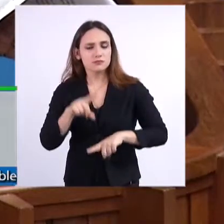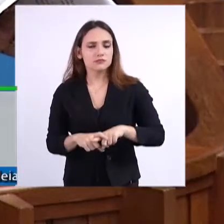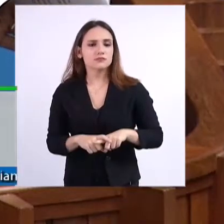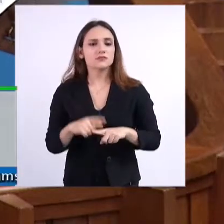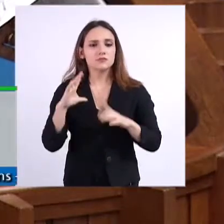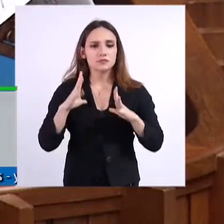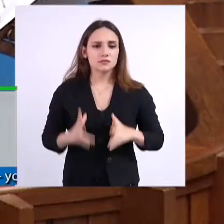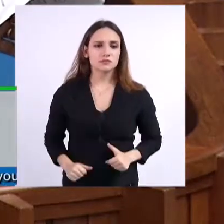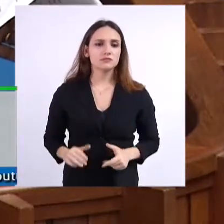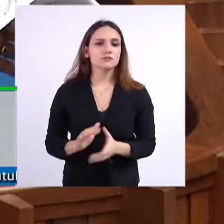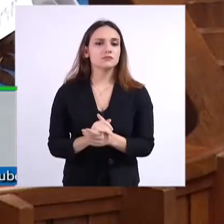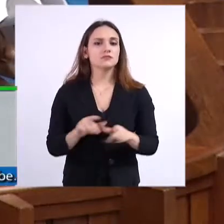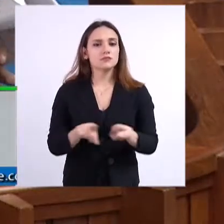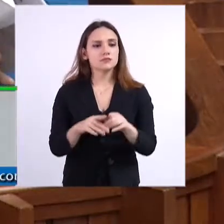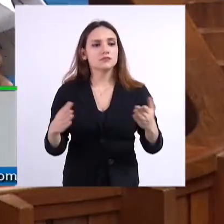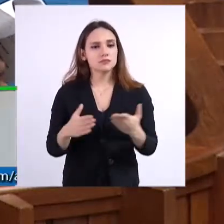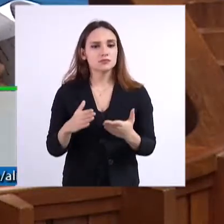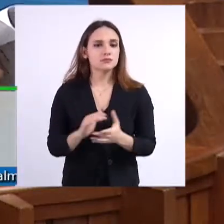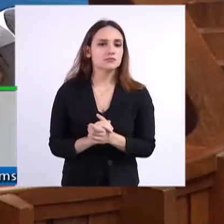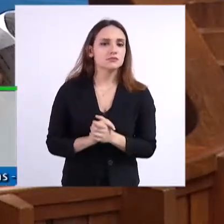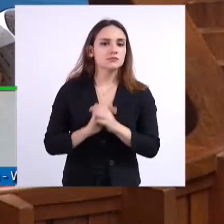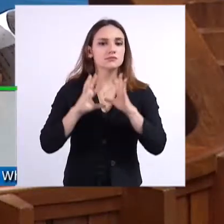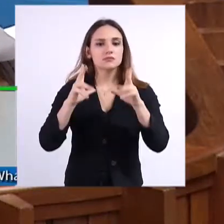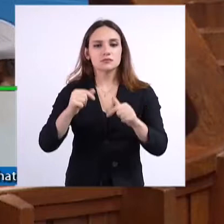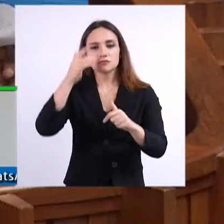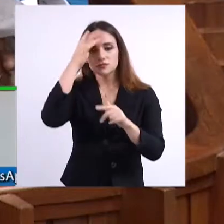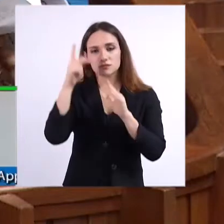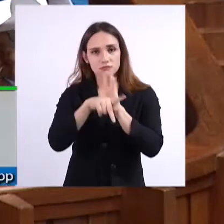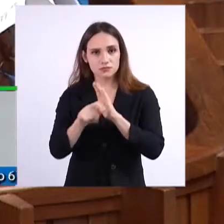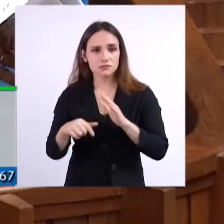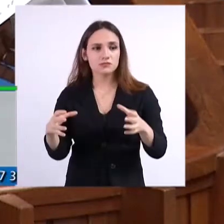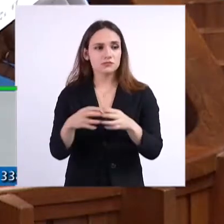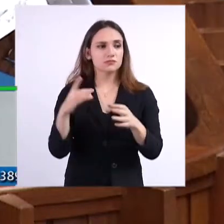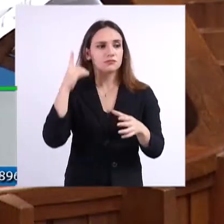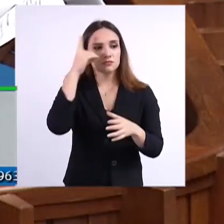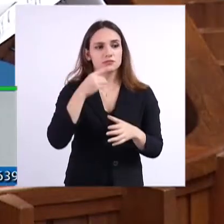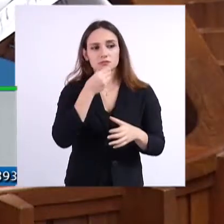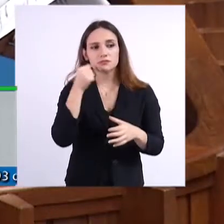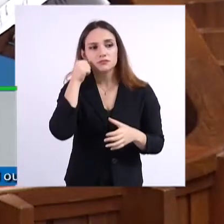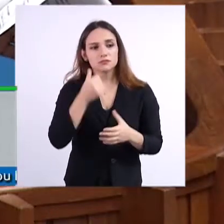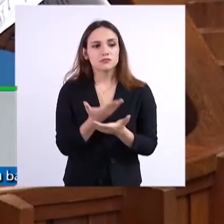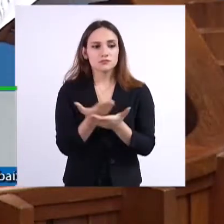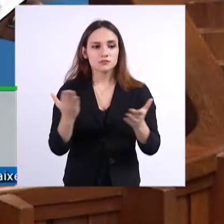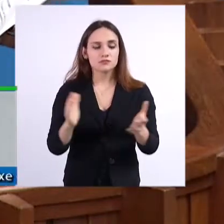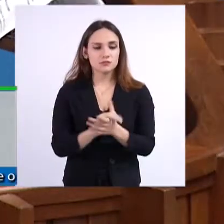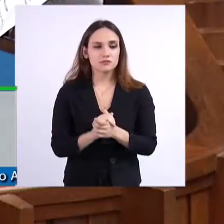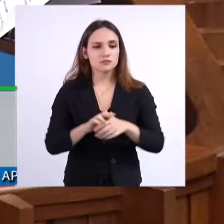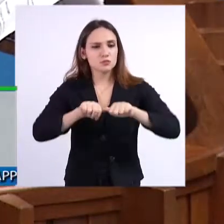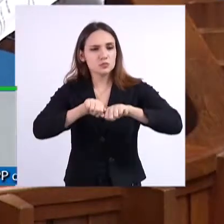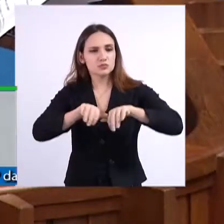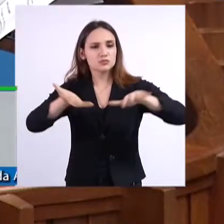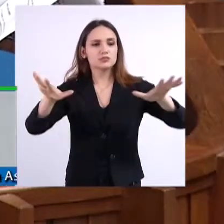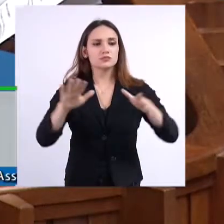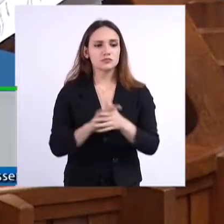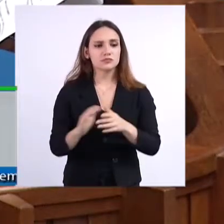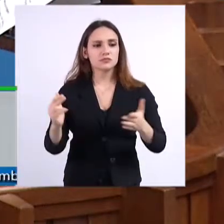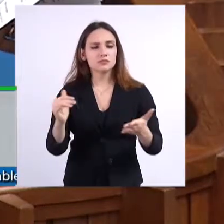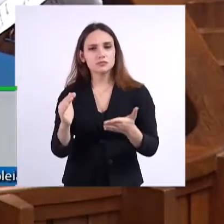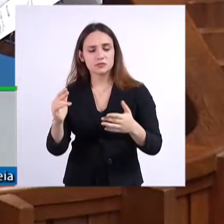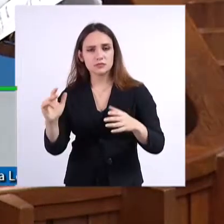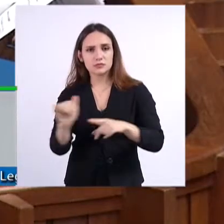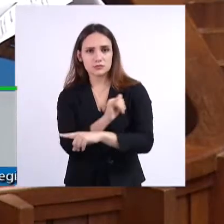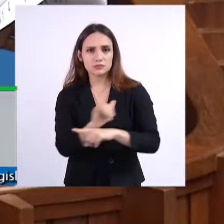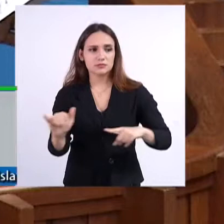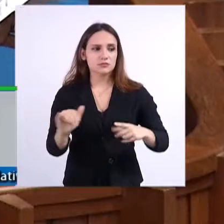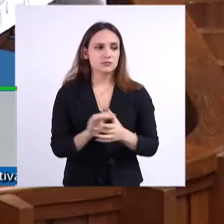disponíveis. E terceiro, senhor presidente, demais membros desse parlamento, senhores e senhoras, disseminar medidas que